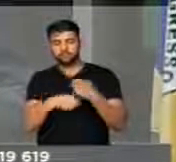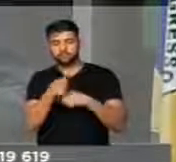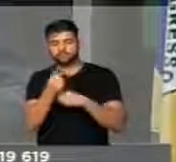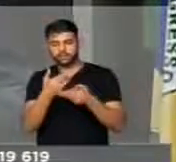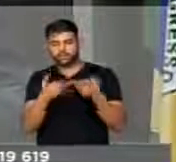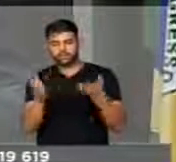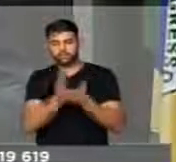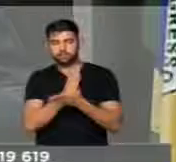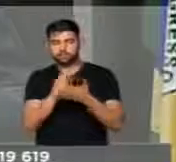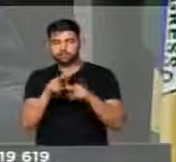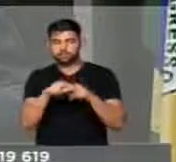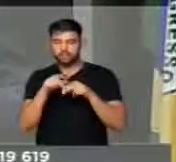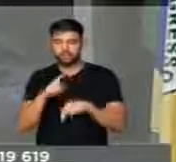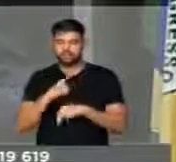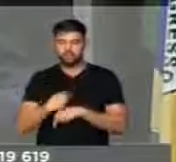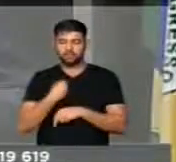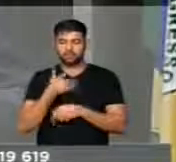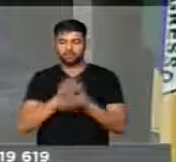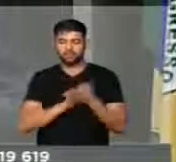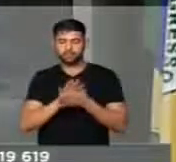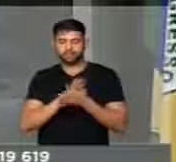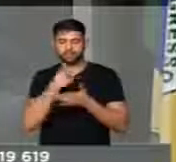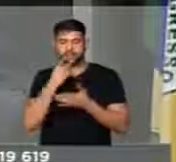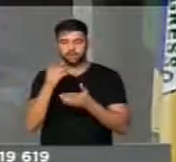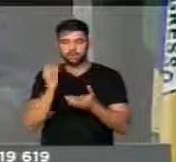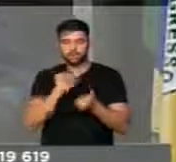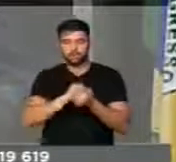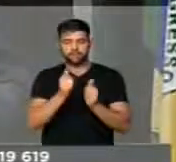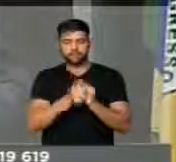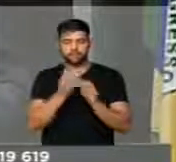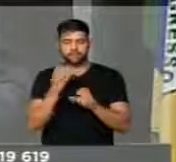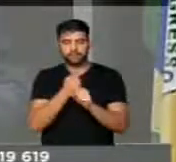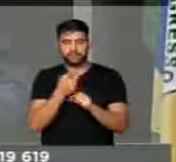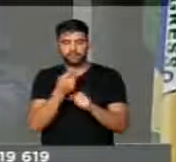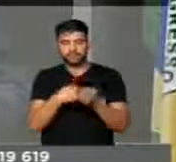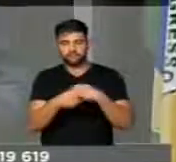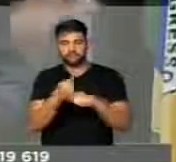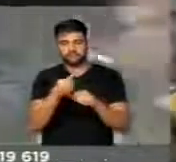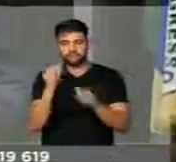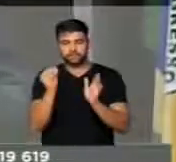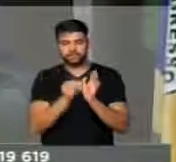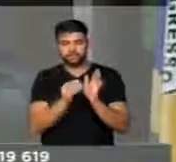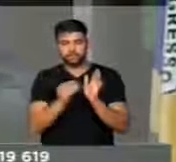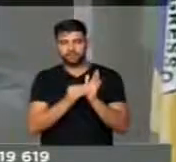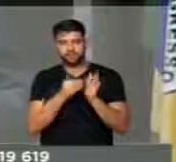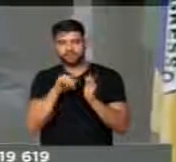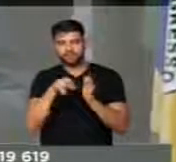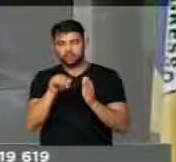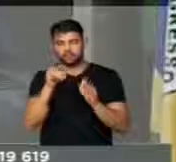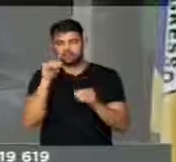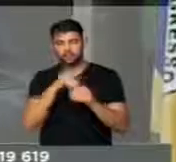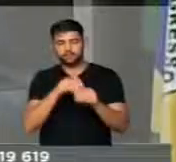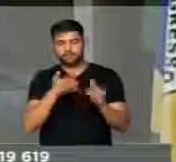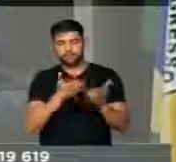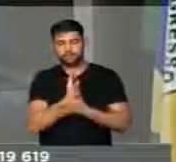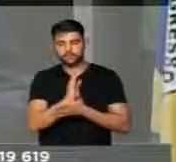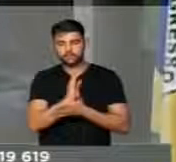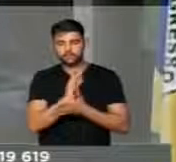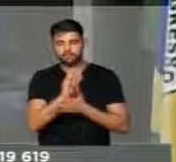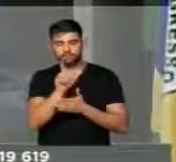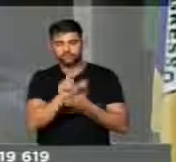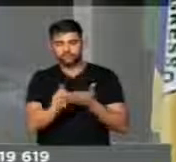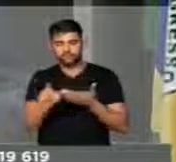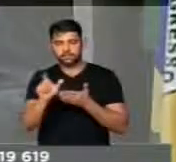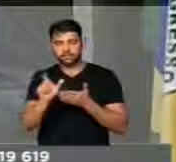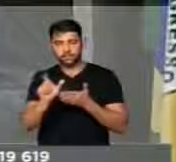financeira, motivo pelo qual não há que se falar em adequação financeira ou orçamentária das emendas. Quanto ao mérito, voto pela aprovação